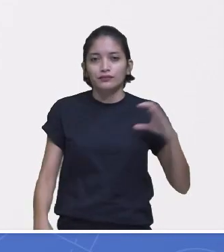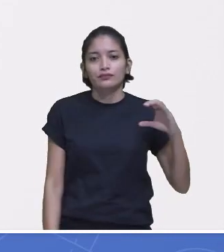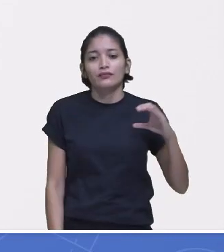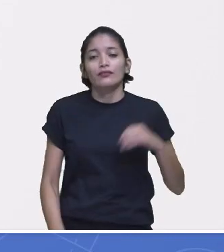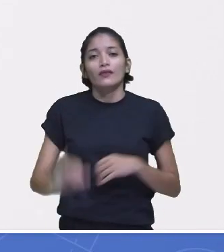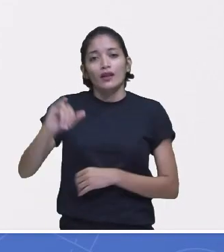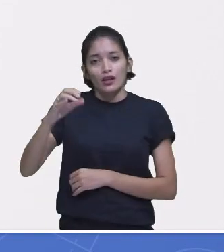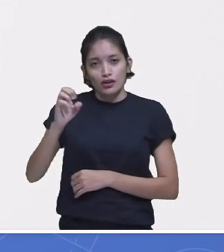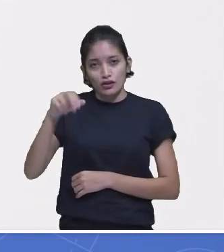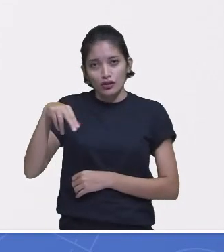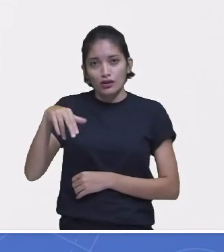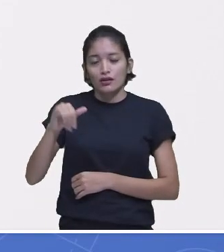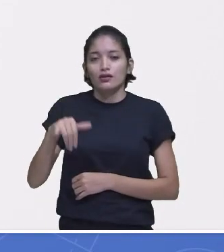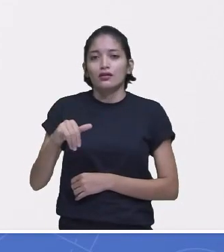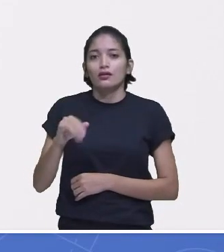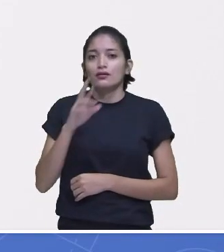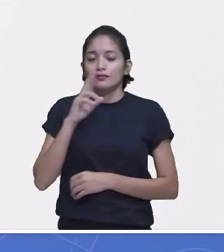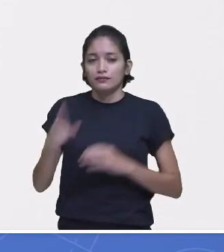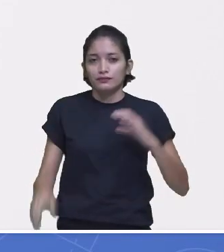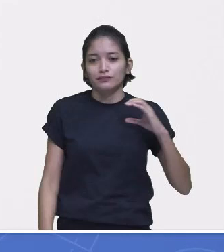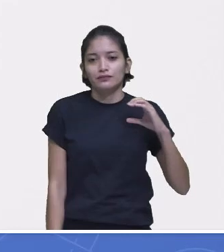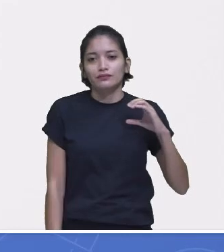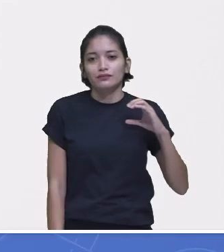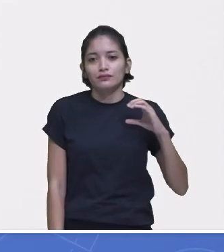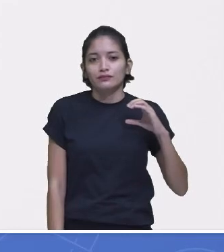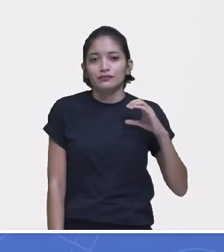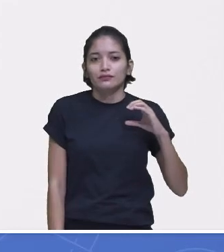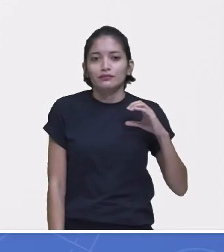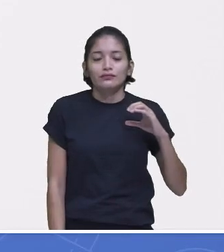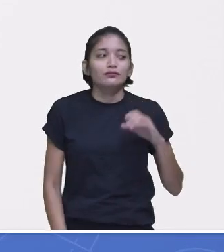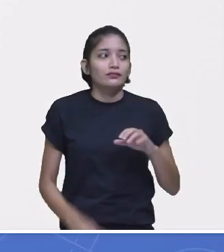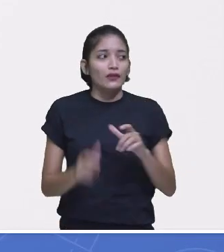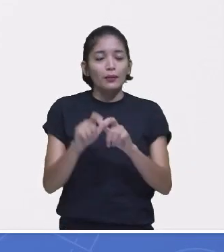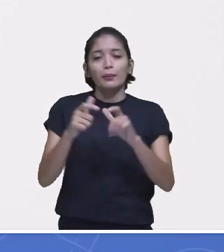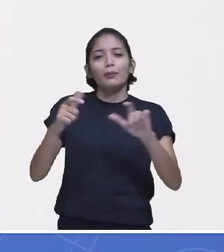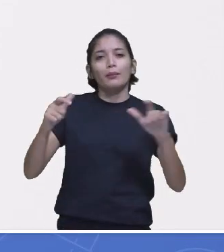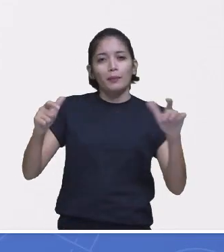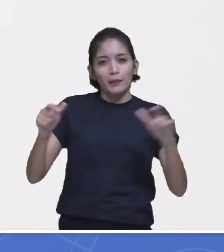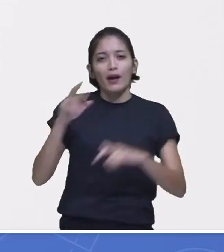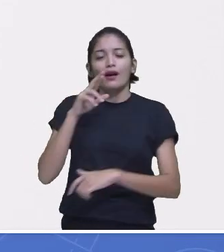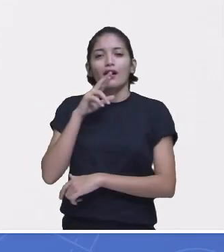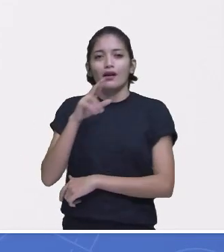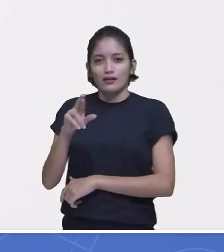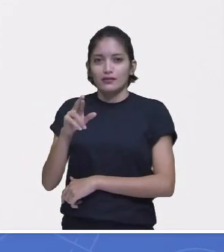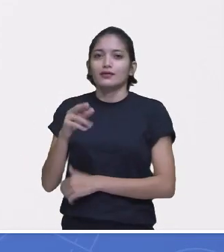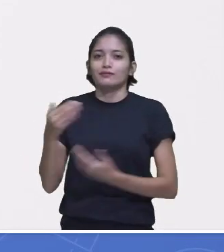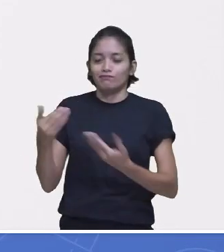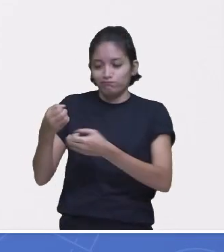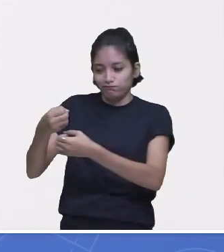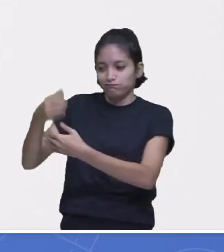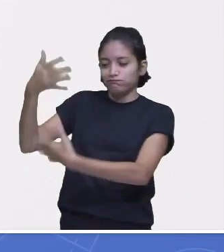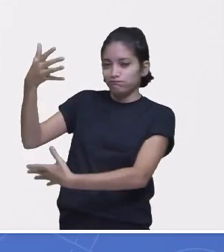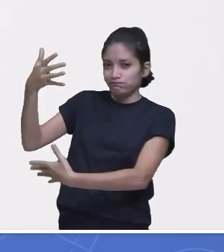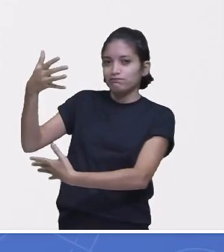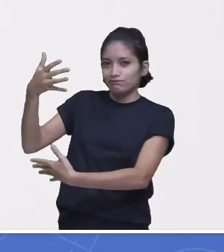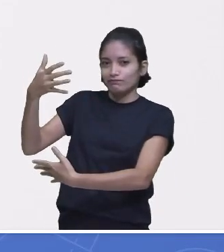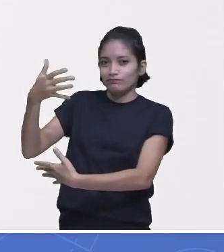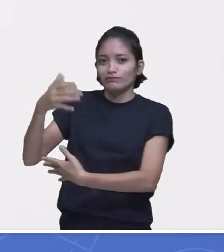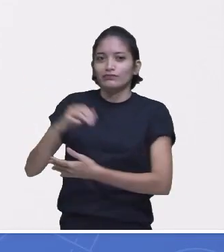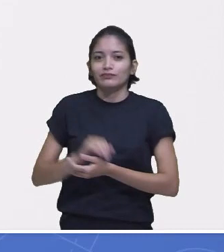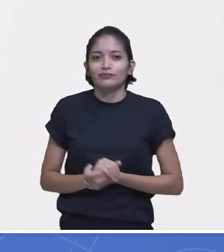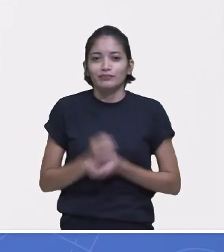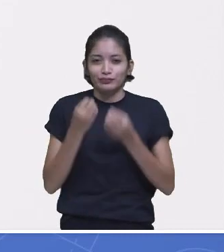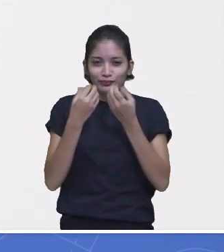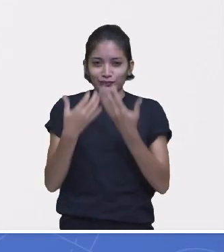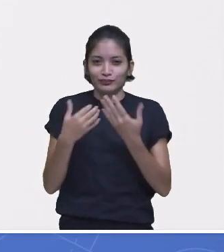letra C. Tudo bem, pessoal? Estou gostando de ver a participação de vocês aqui nesse chat, hein? Está muito